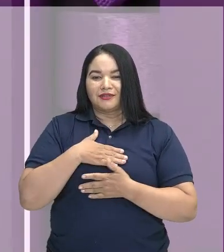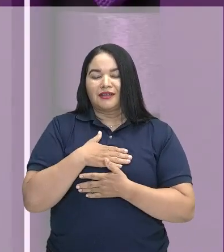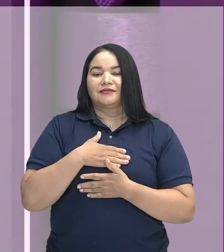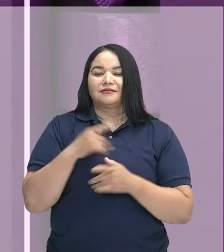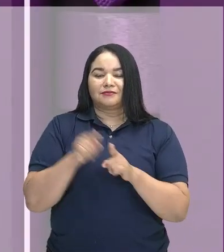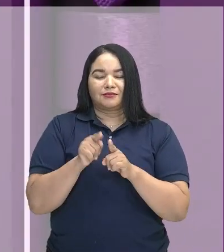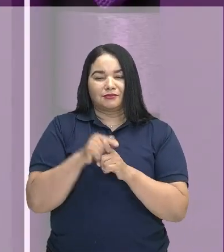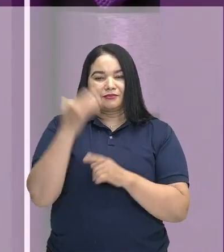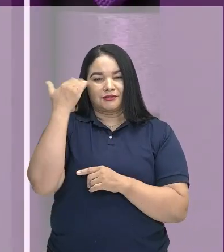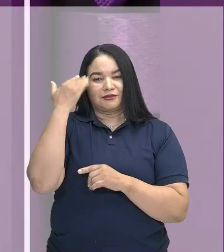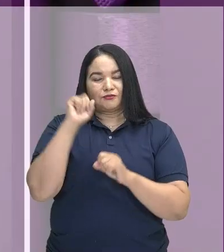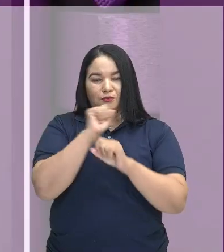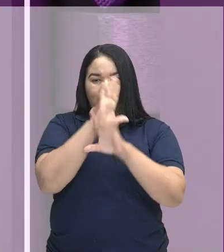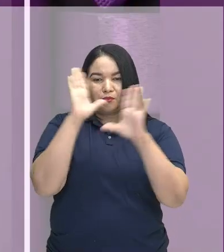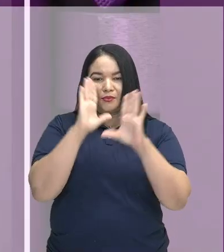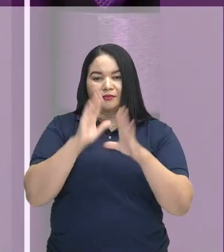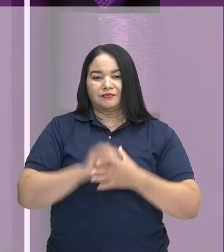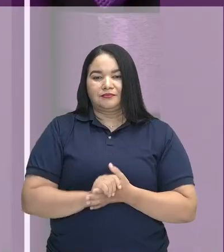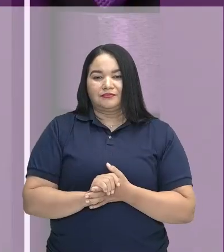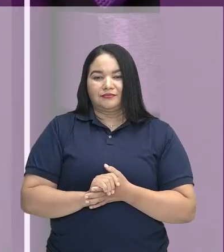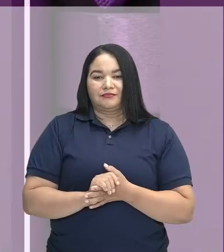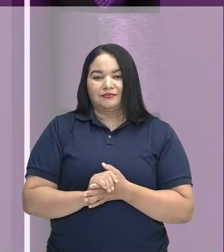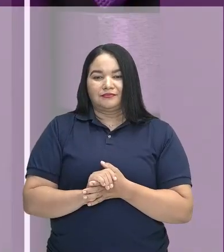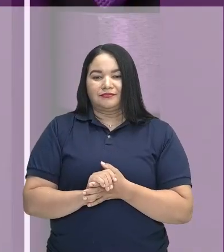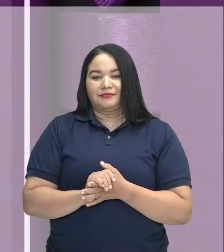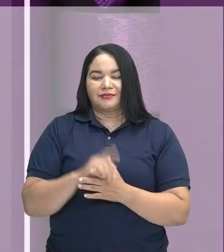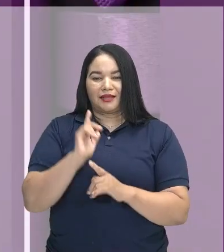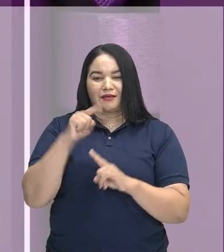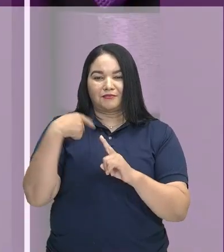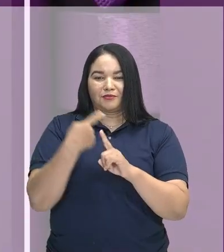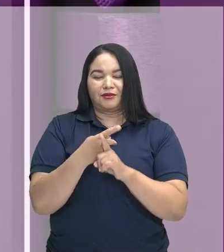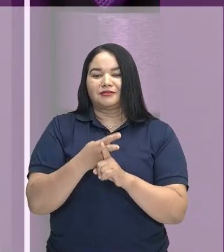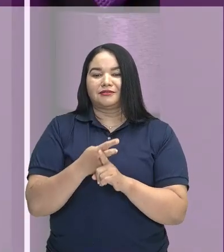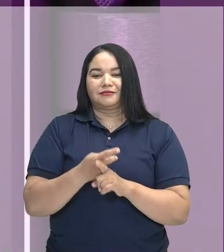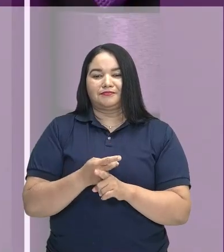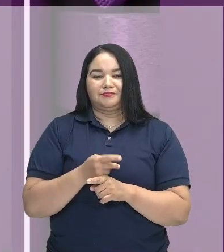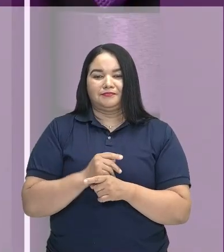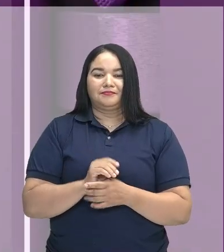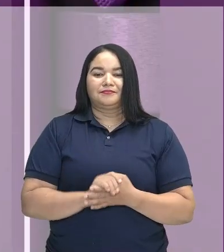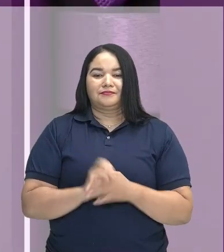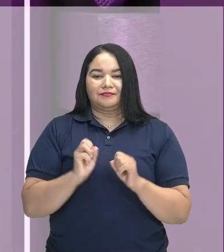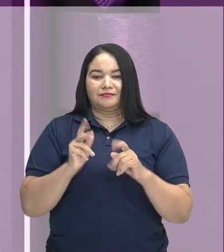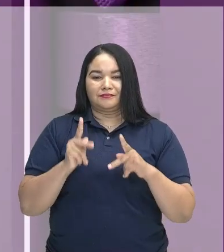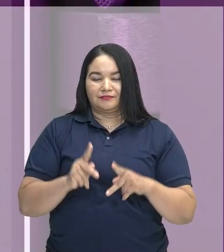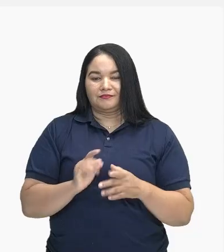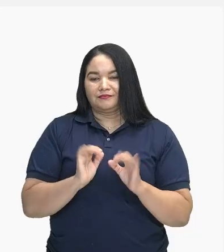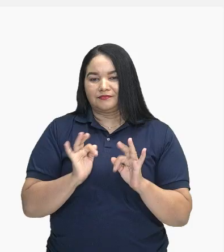tenha compreendido o conteúdo. E olha só, prometo que estarei com vocês em um próximo momento, viu?